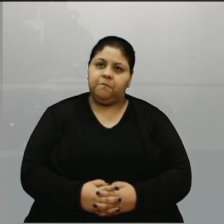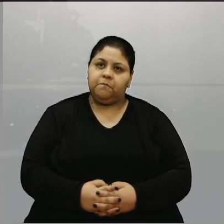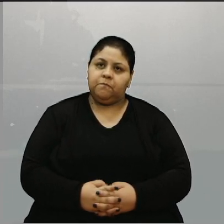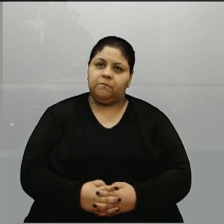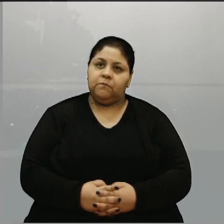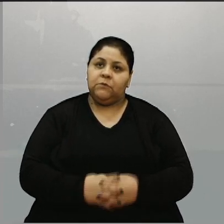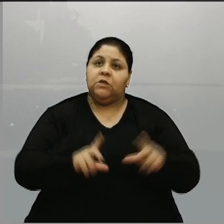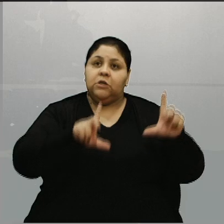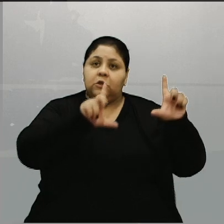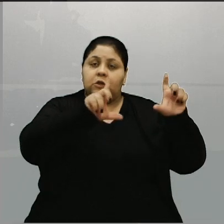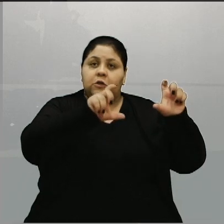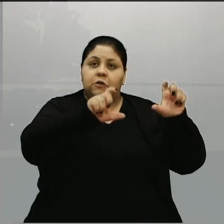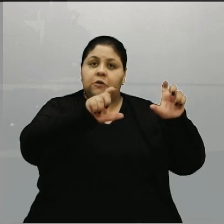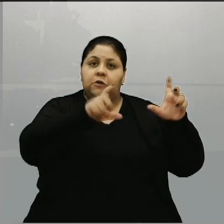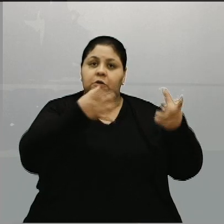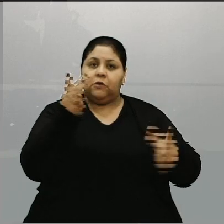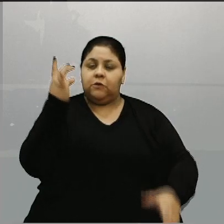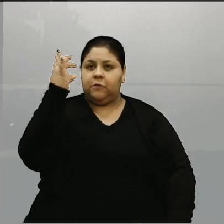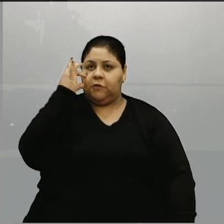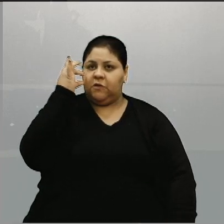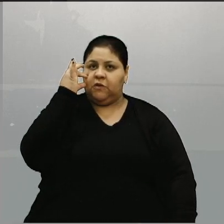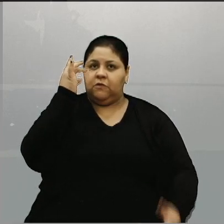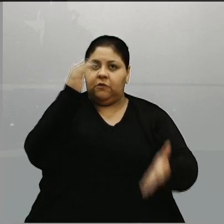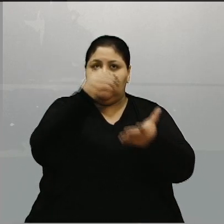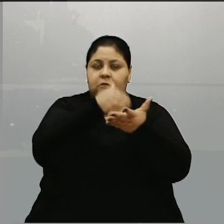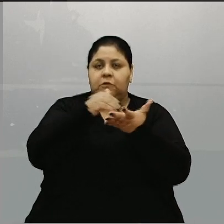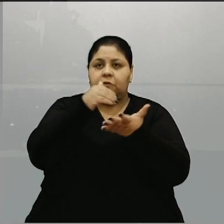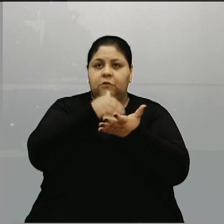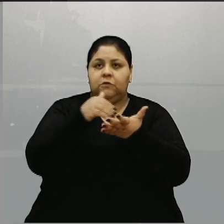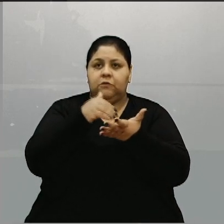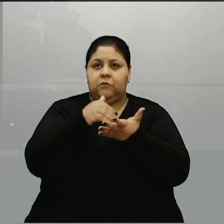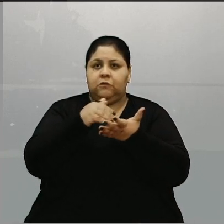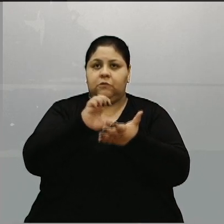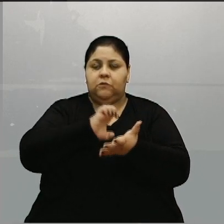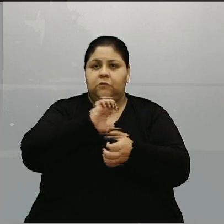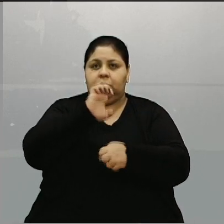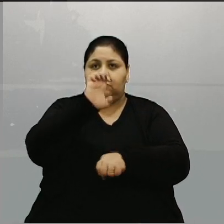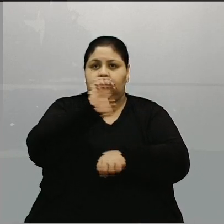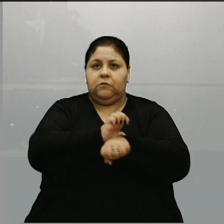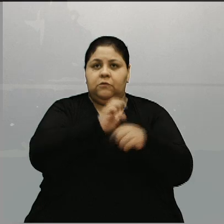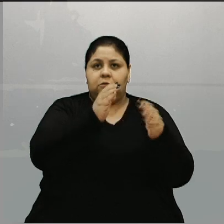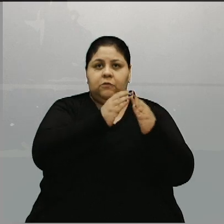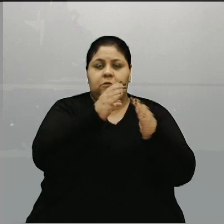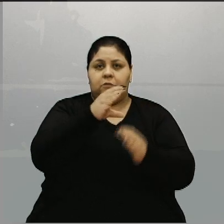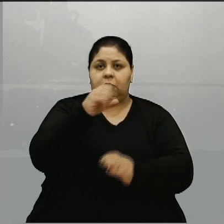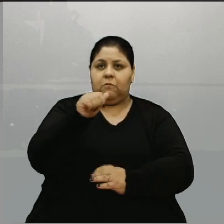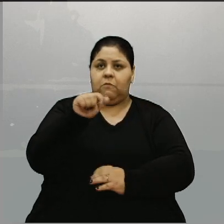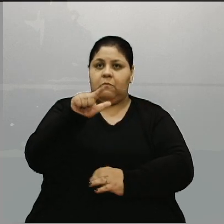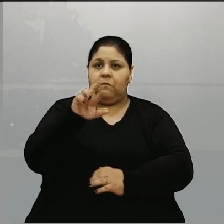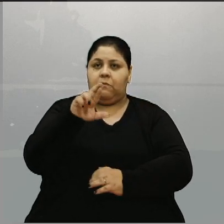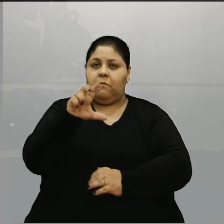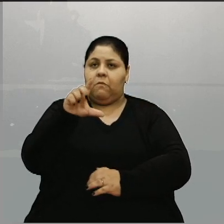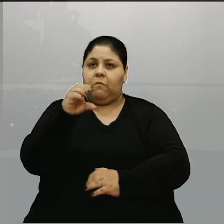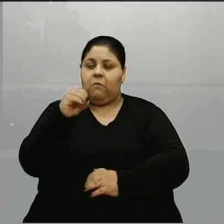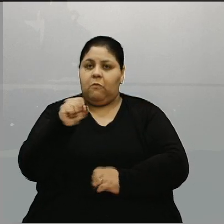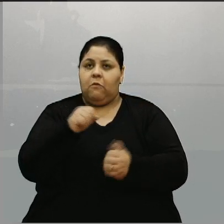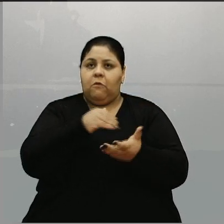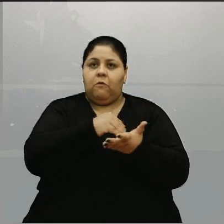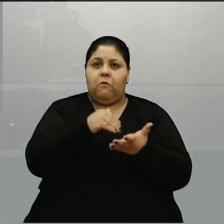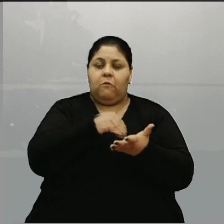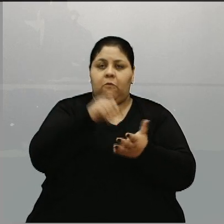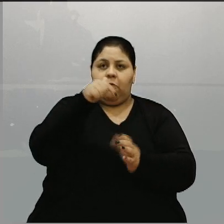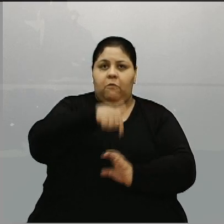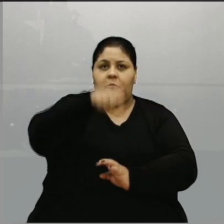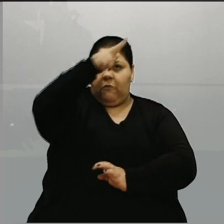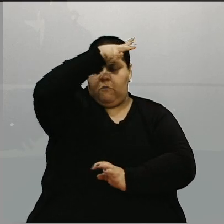Essa foto nós tivemos a presença do secretário estadual da Habitação, Carlos Gomes, secretário da Habitação aqui do